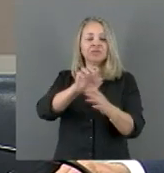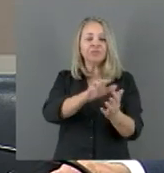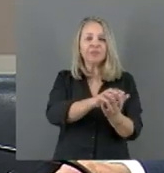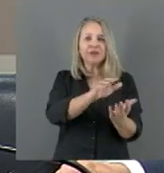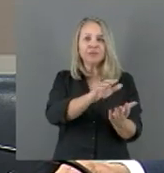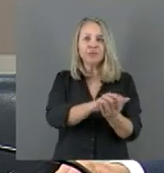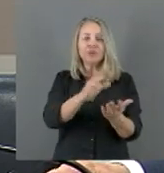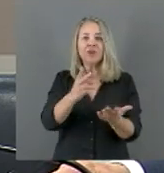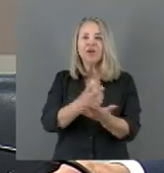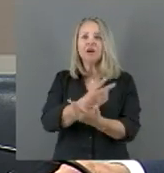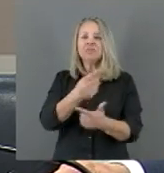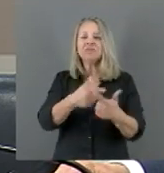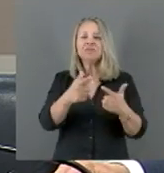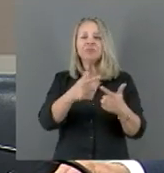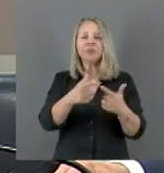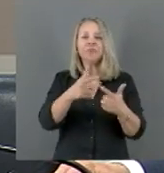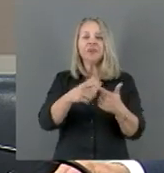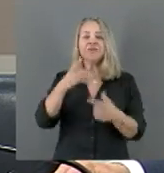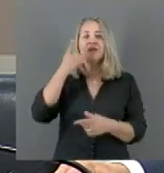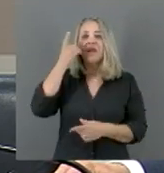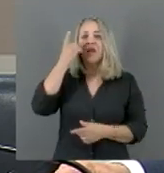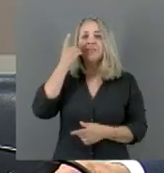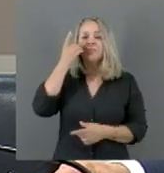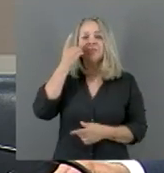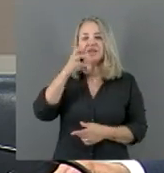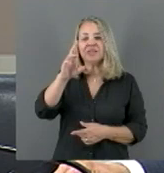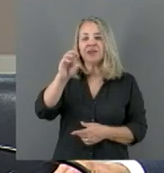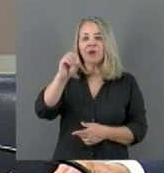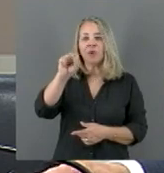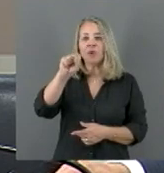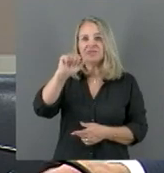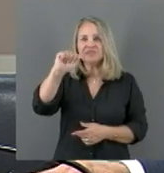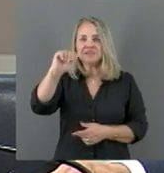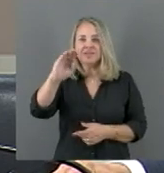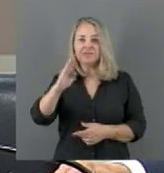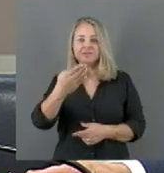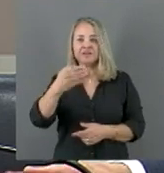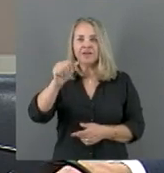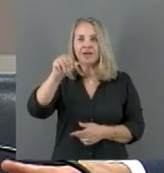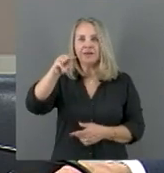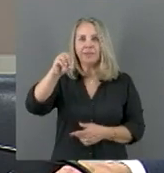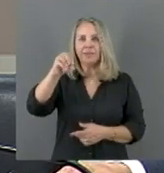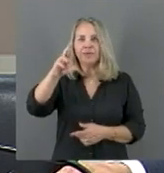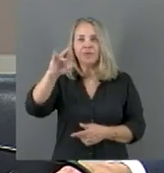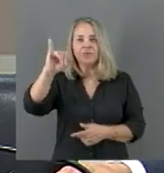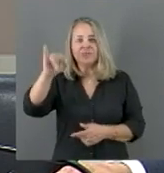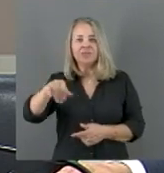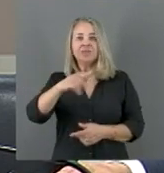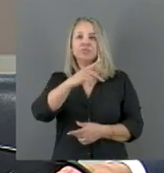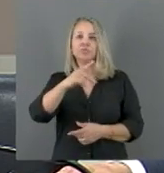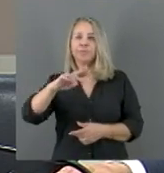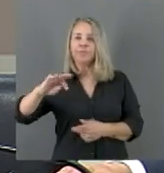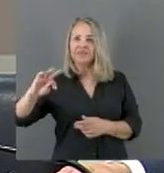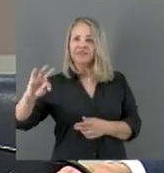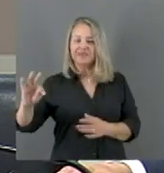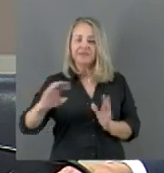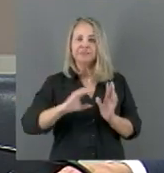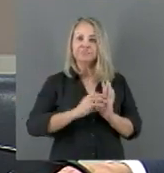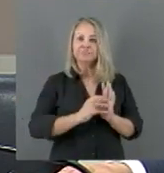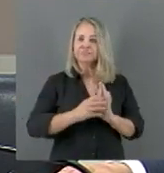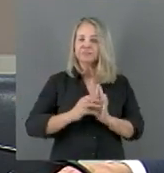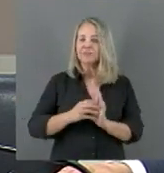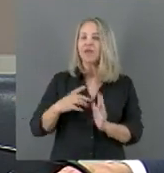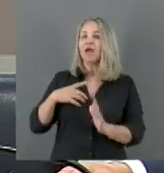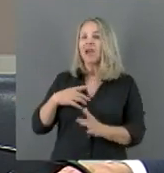caso. A deputada Rosa Amorim, deputada estadual do Partido dos Trabalhadores, foi